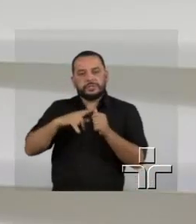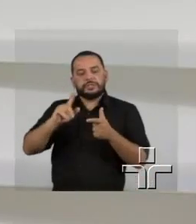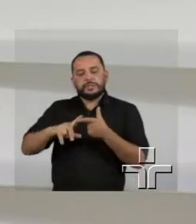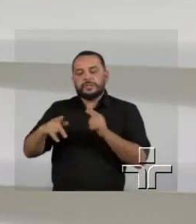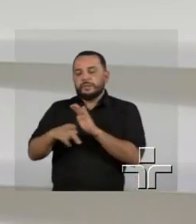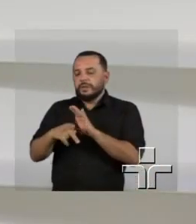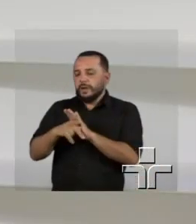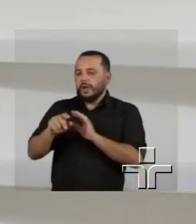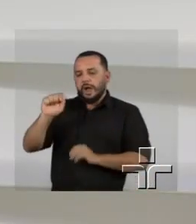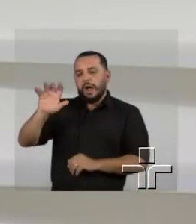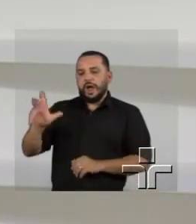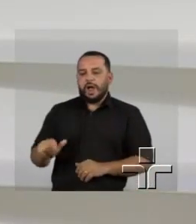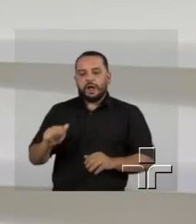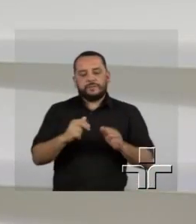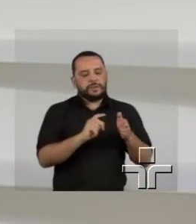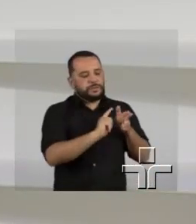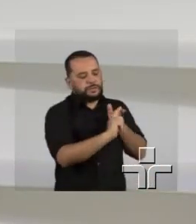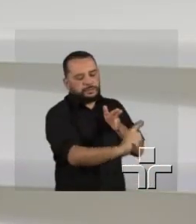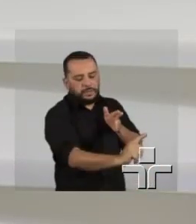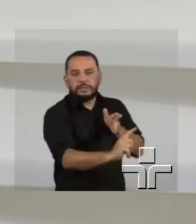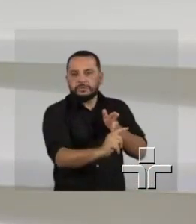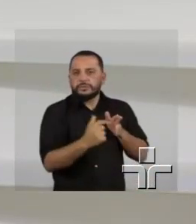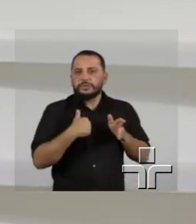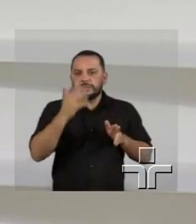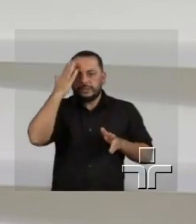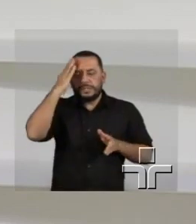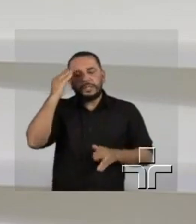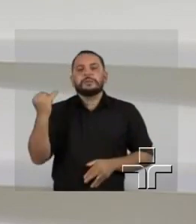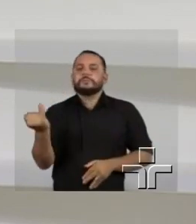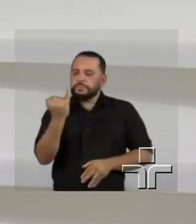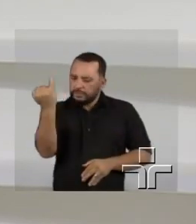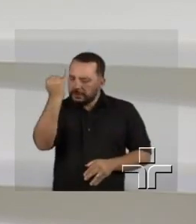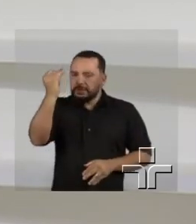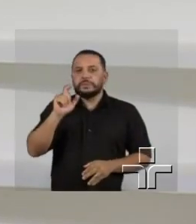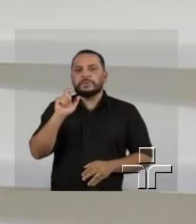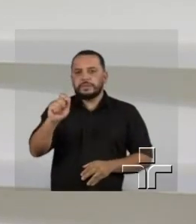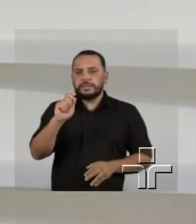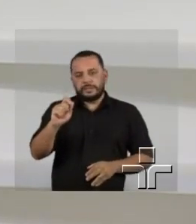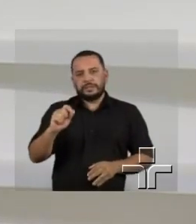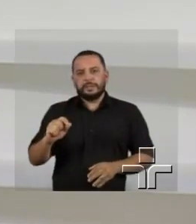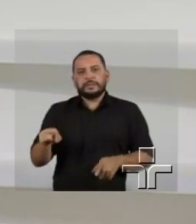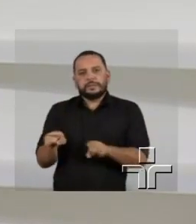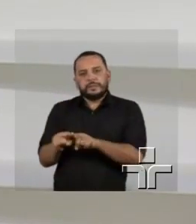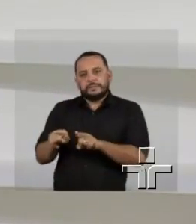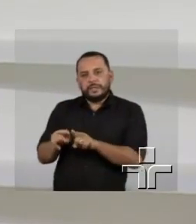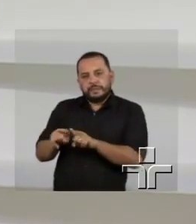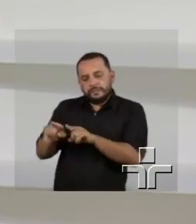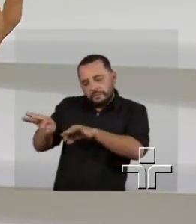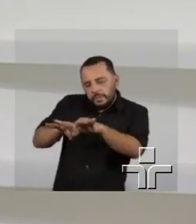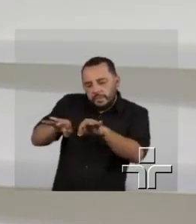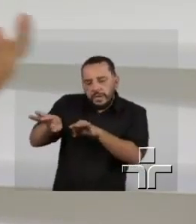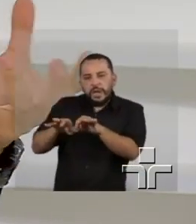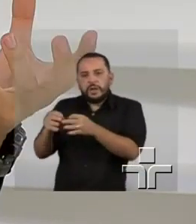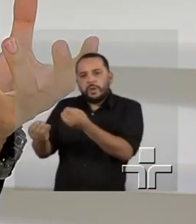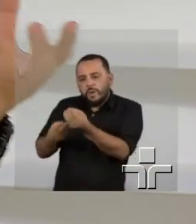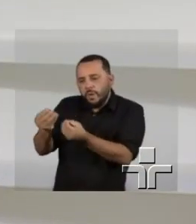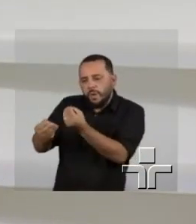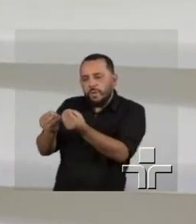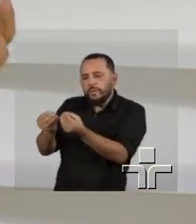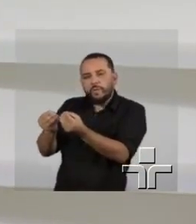coisas aí que não pode separar. Primeira delas, o crime financeiro é crime organizado. Corrupção é crime organizado. Não